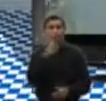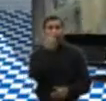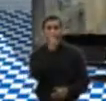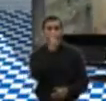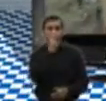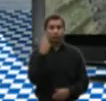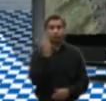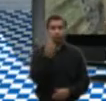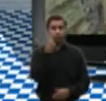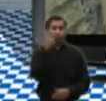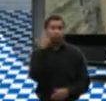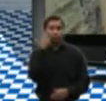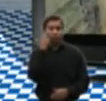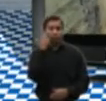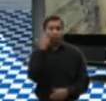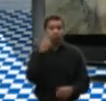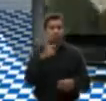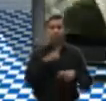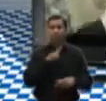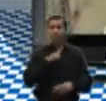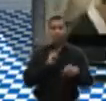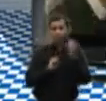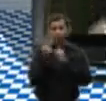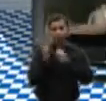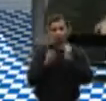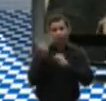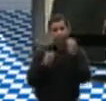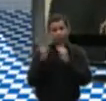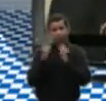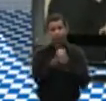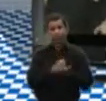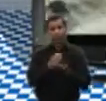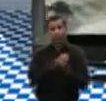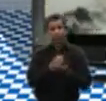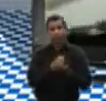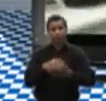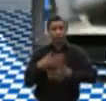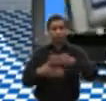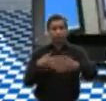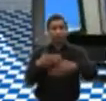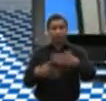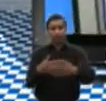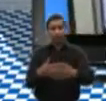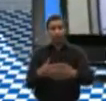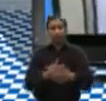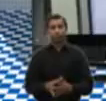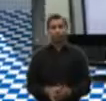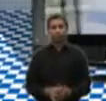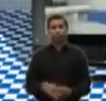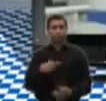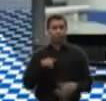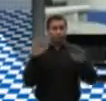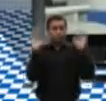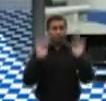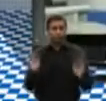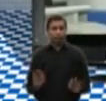Cego de um olho e com visão limitada no outro, em 4 anos, Claudevir foi promovido de repositor para auxiliar administrativo. Estou